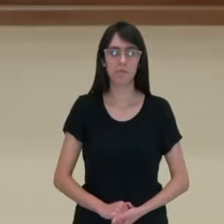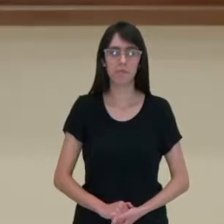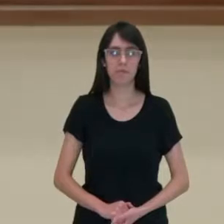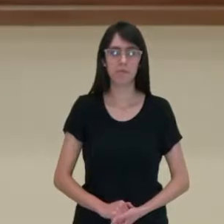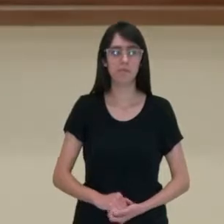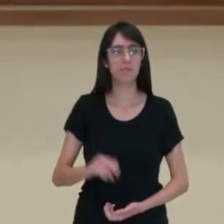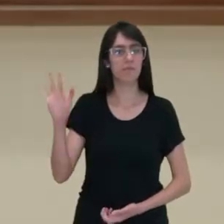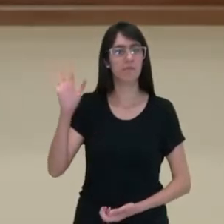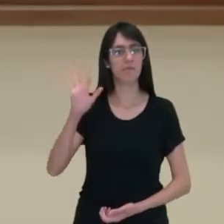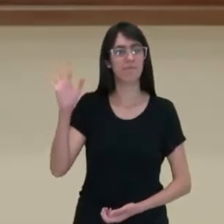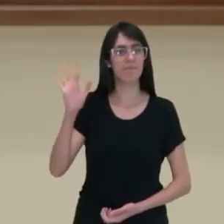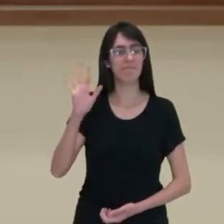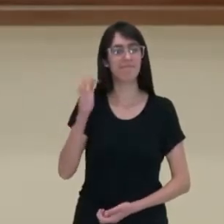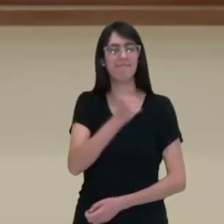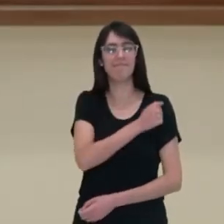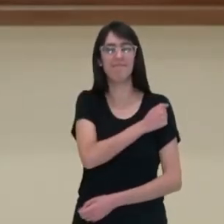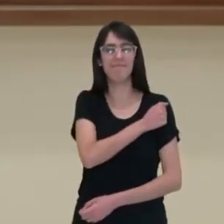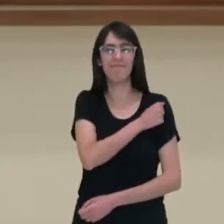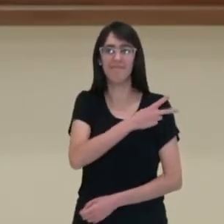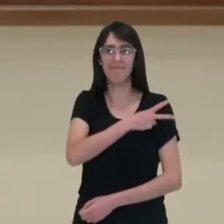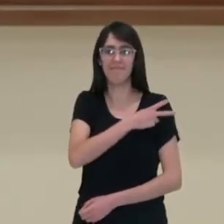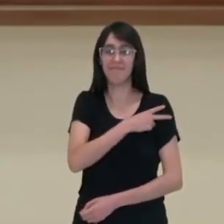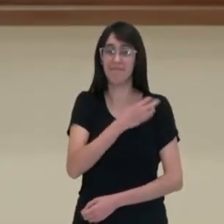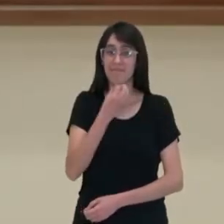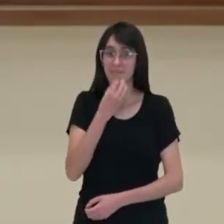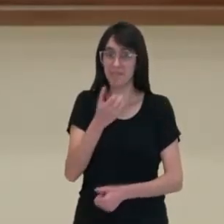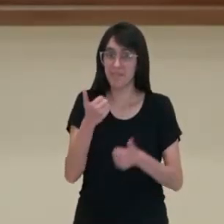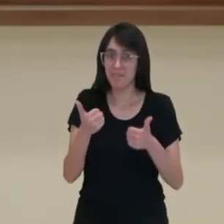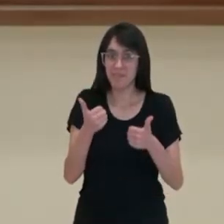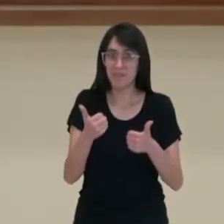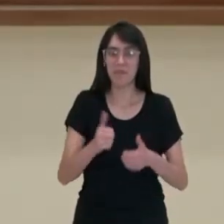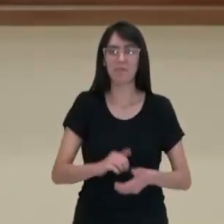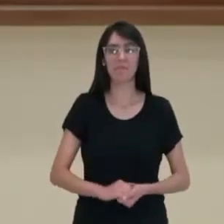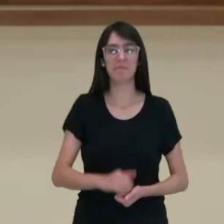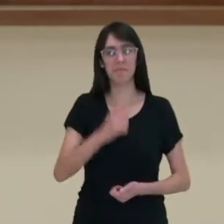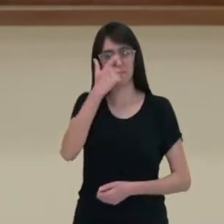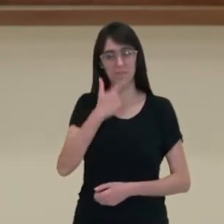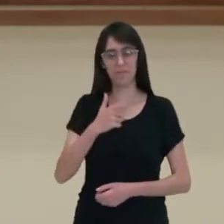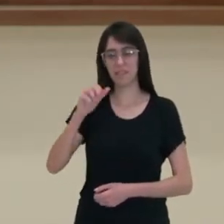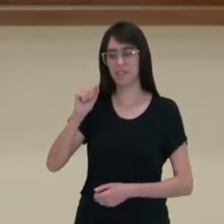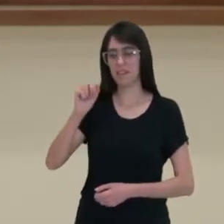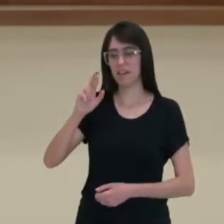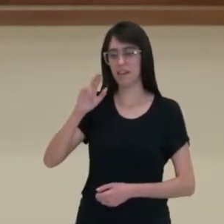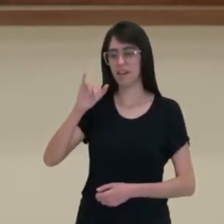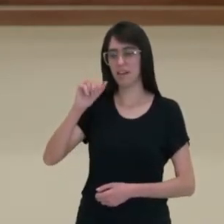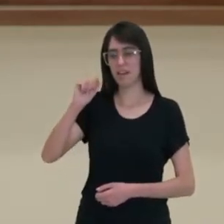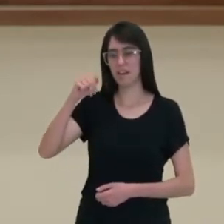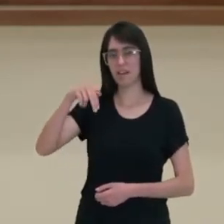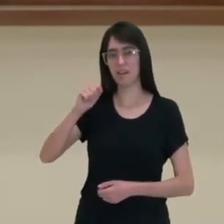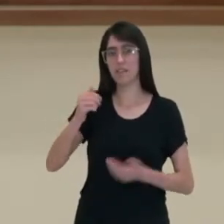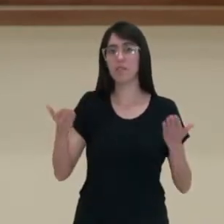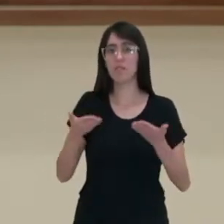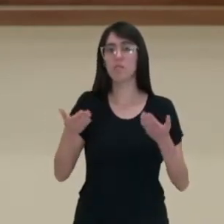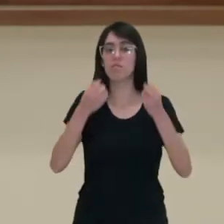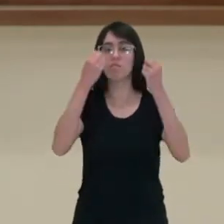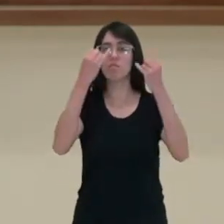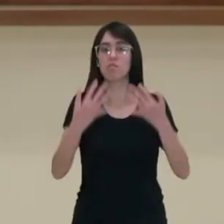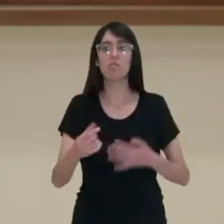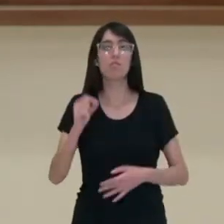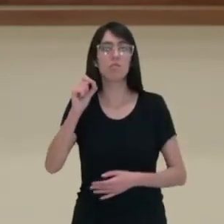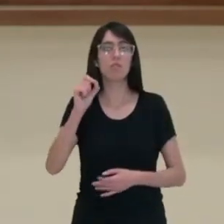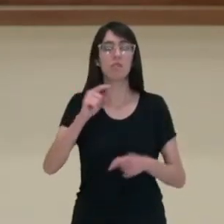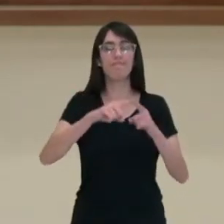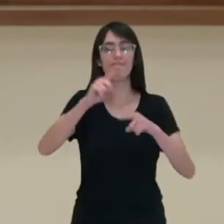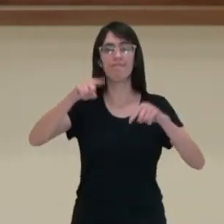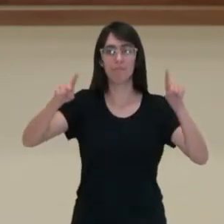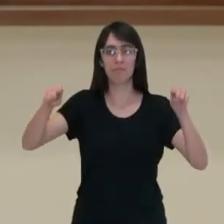Olá, estudantes da segunda série do ensino médio. Tudo bem com vocês? Eu sou a professora Ariana e hoje vamos falar sobre